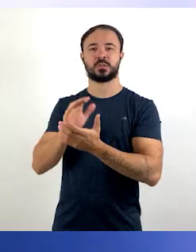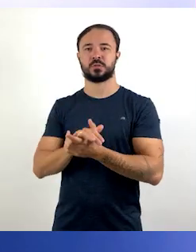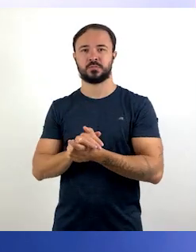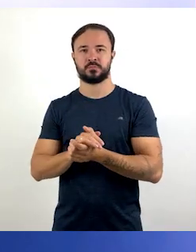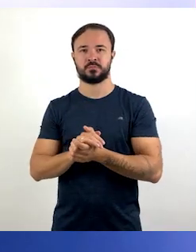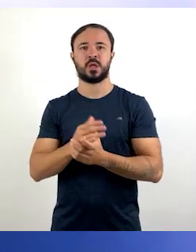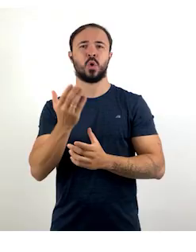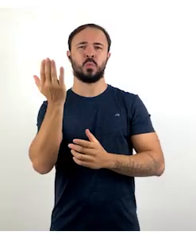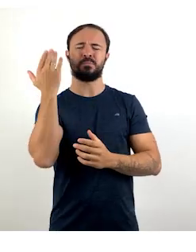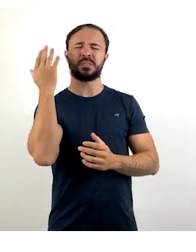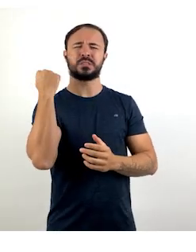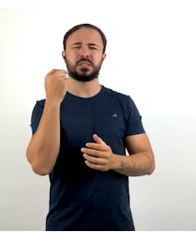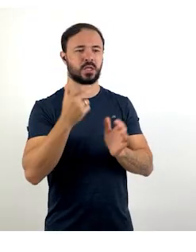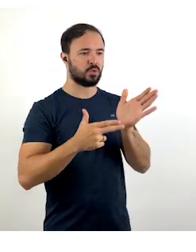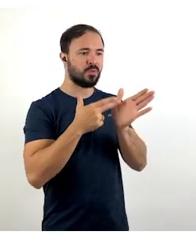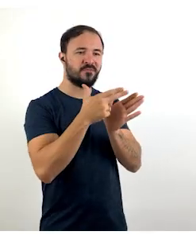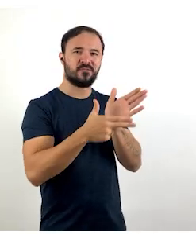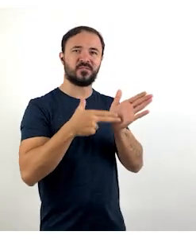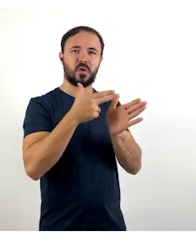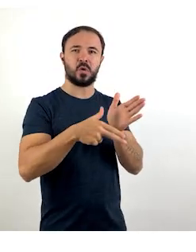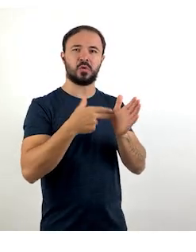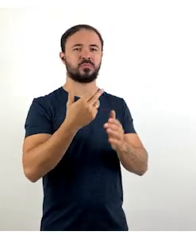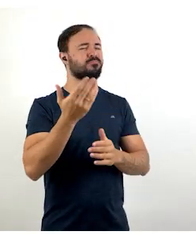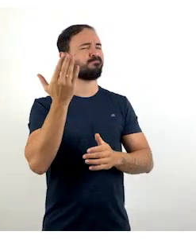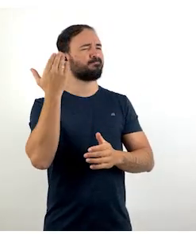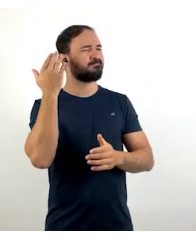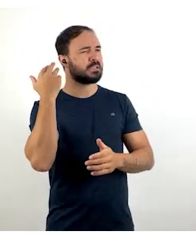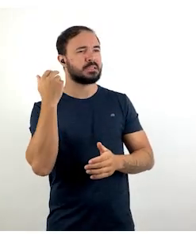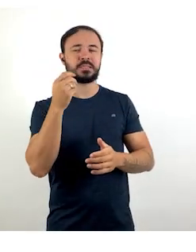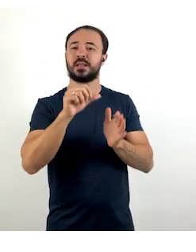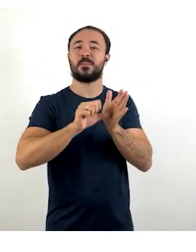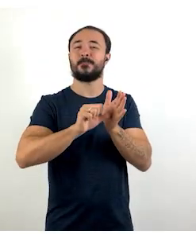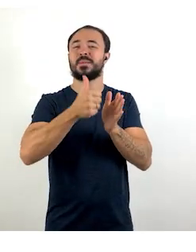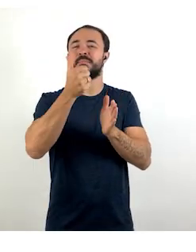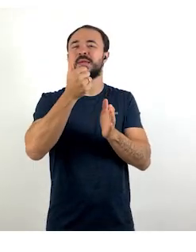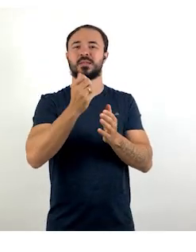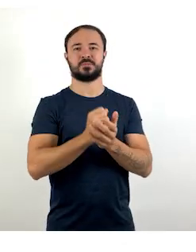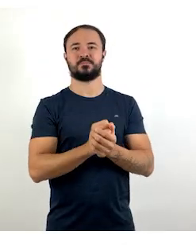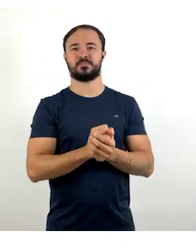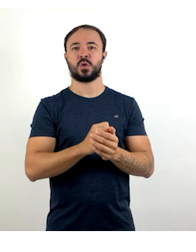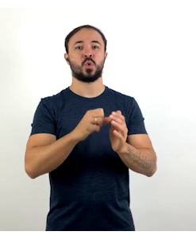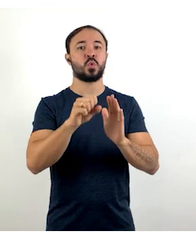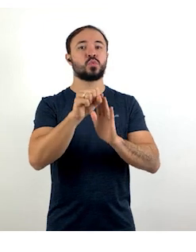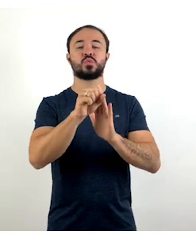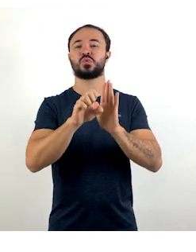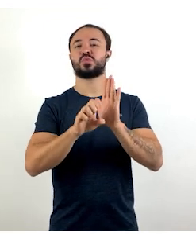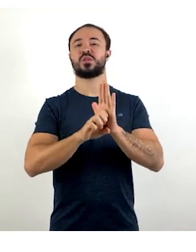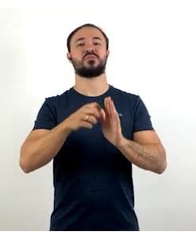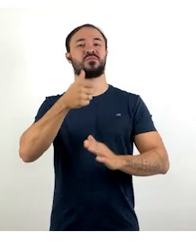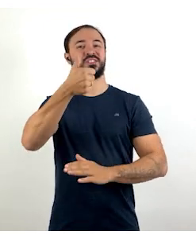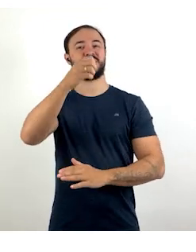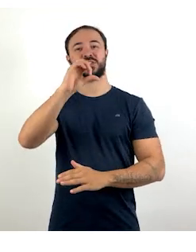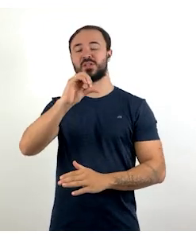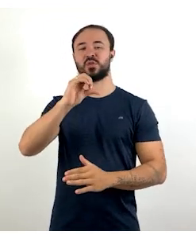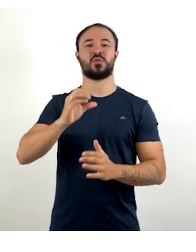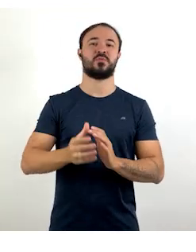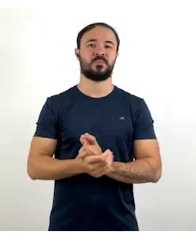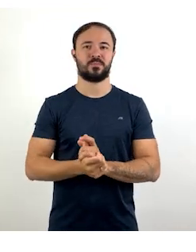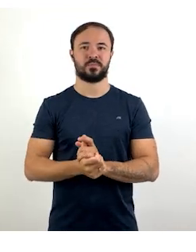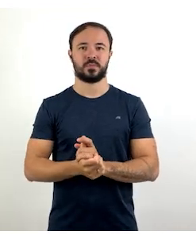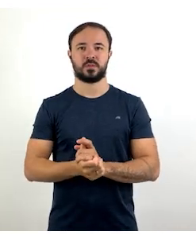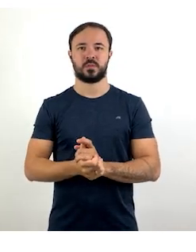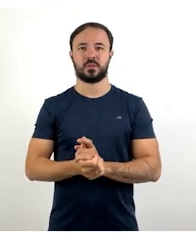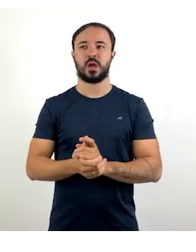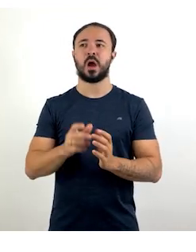foram criadas. Essa locomotiva marca do século XIX e foi o início aí dessa